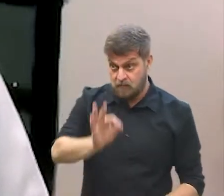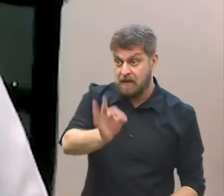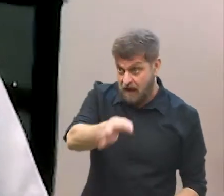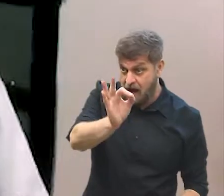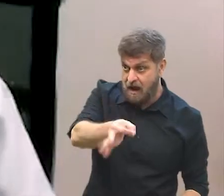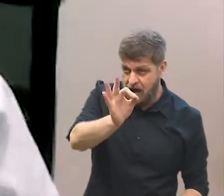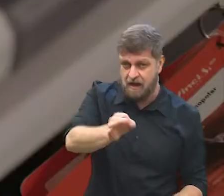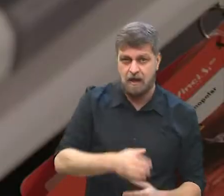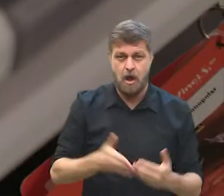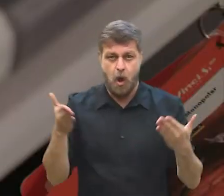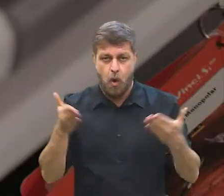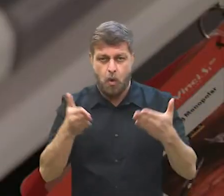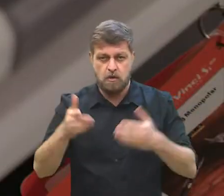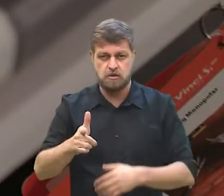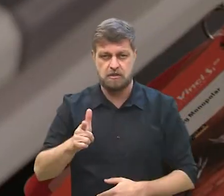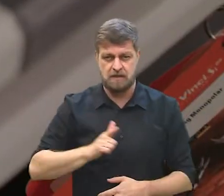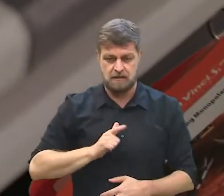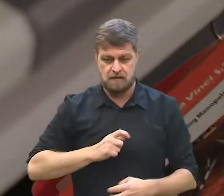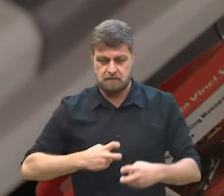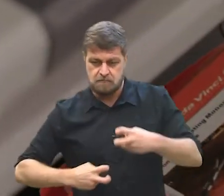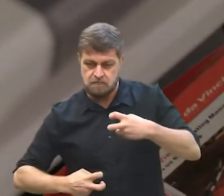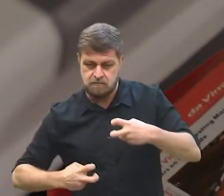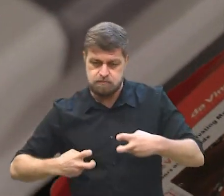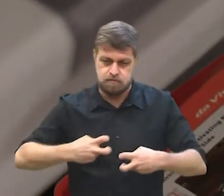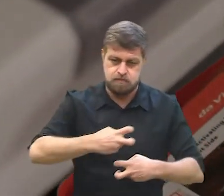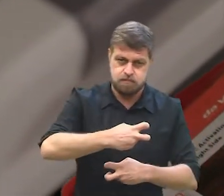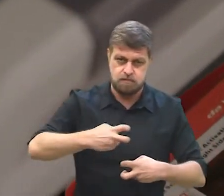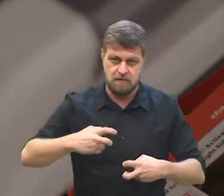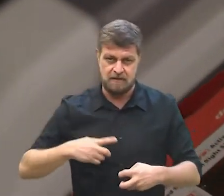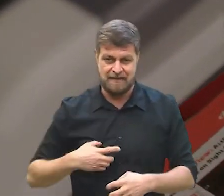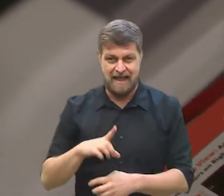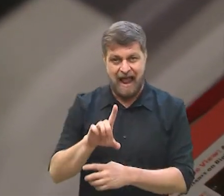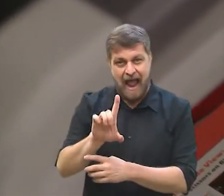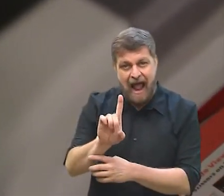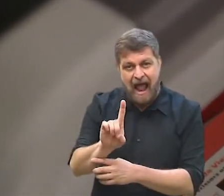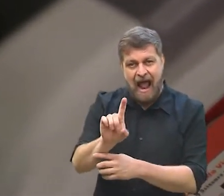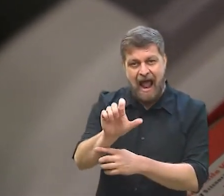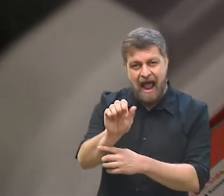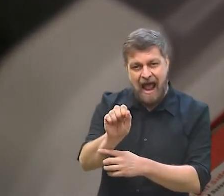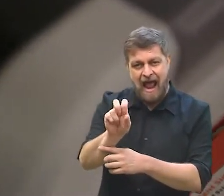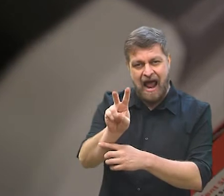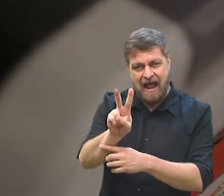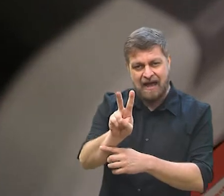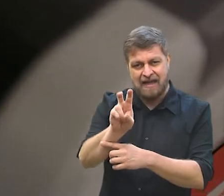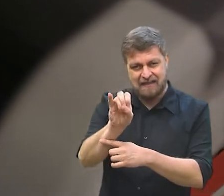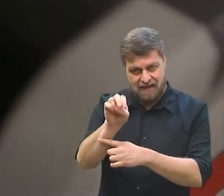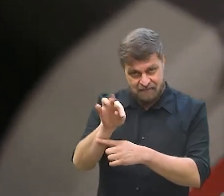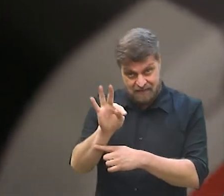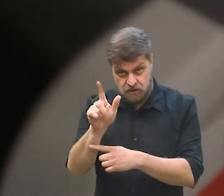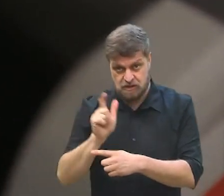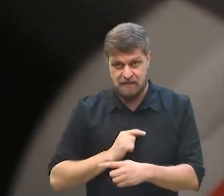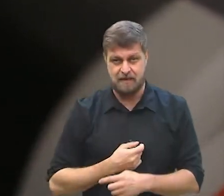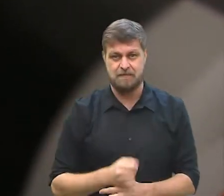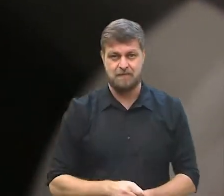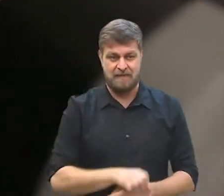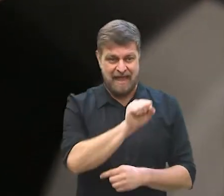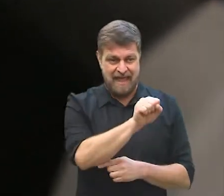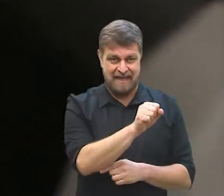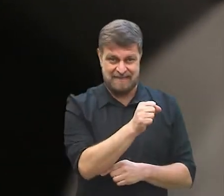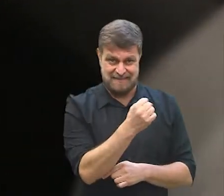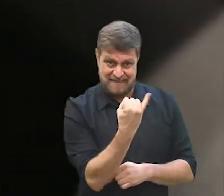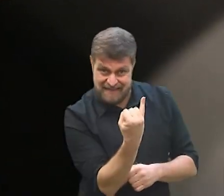Na verdade, hoje em dia, a cirurgia robótica, ela conta com o Da Vinci, né? Então, eles tinham dois modelos, o SI e o XI. O